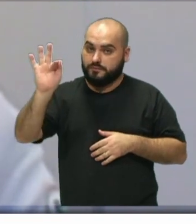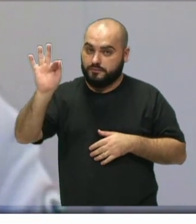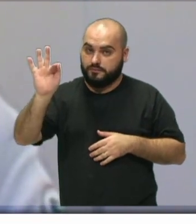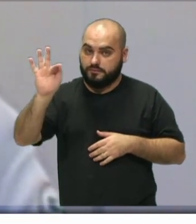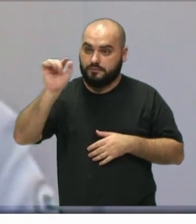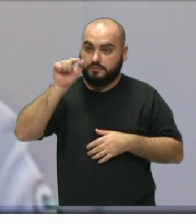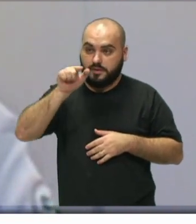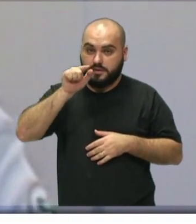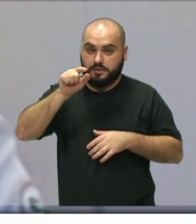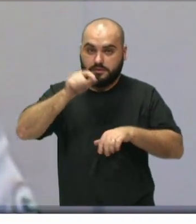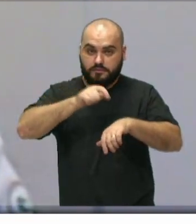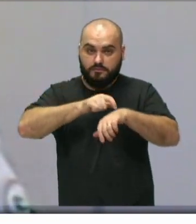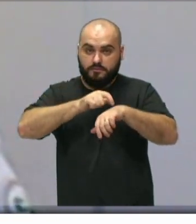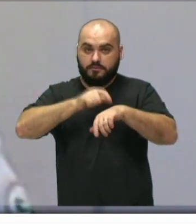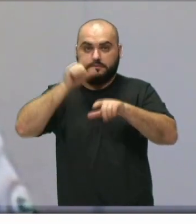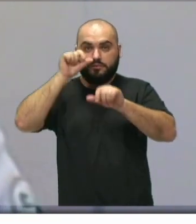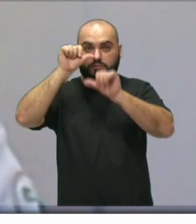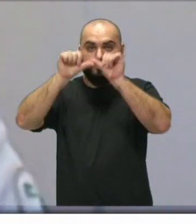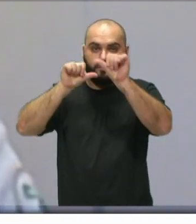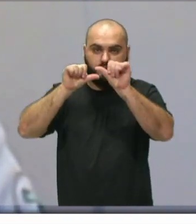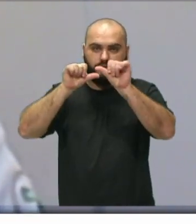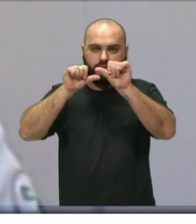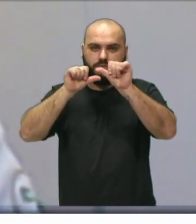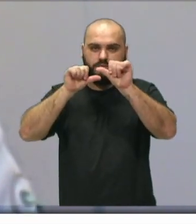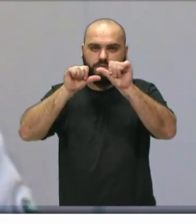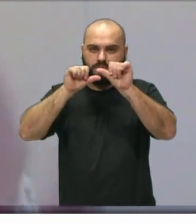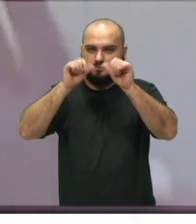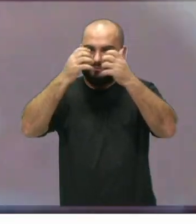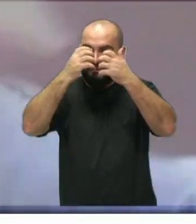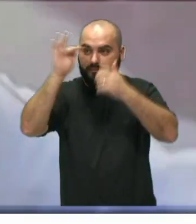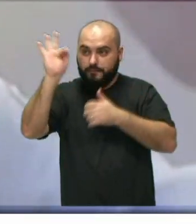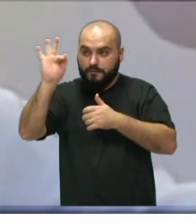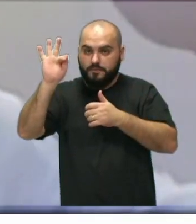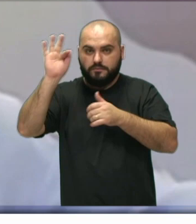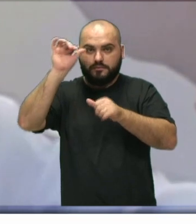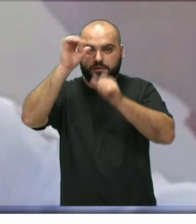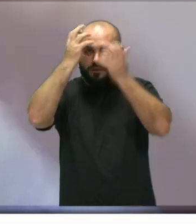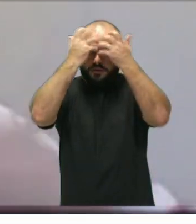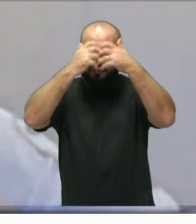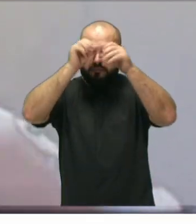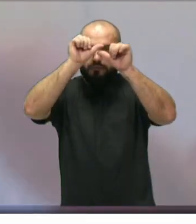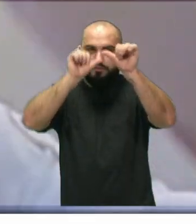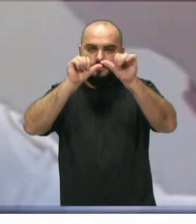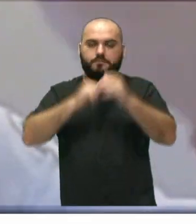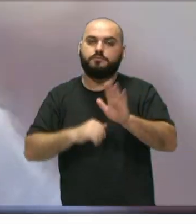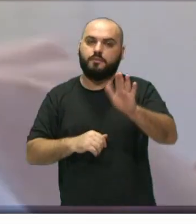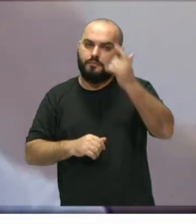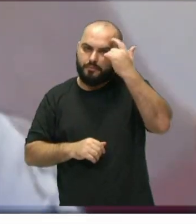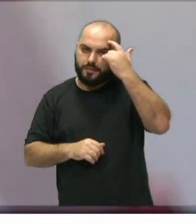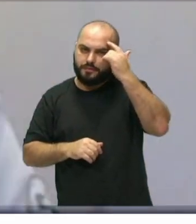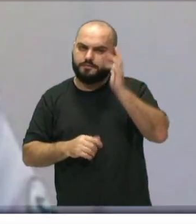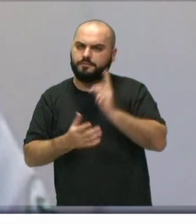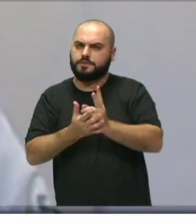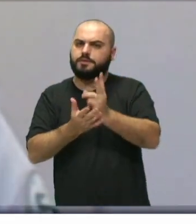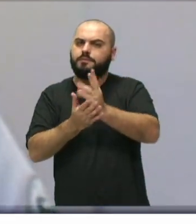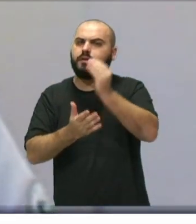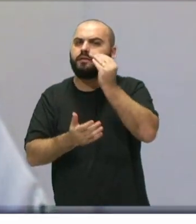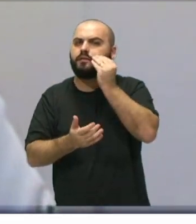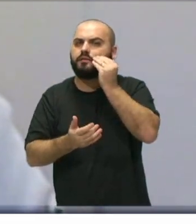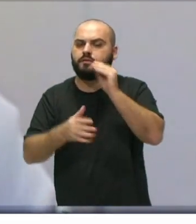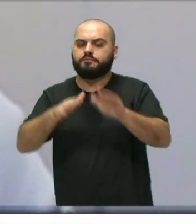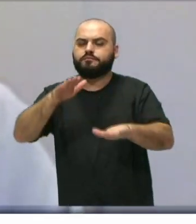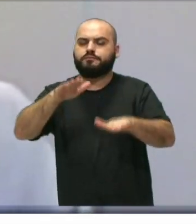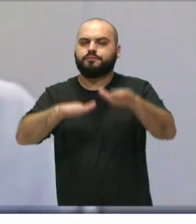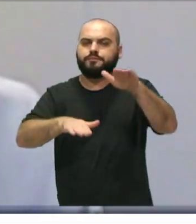esse circuito é alterado. E o que eu tenho? Tem que pensar que no nosso corpo a gente sempre funciona buscando o equilíbrio.